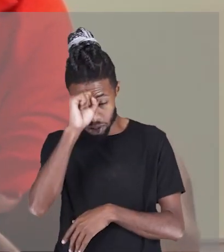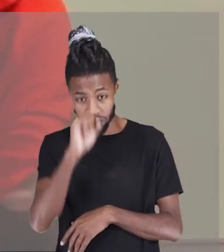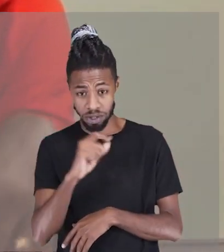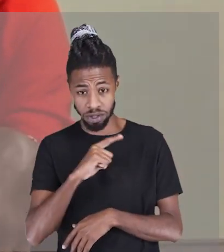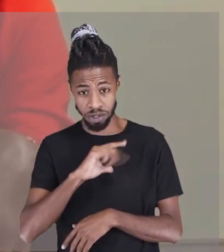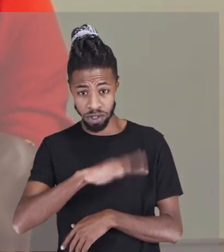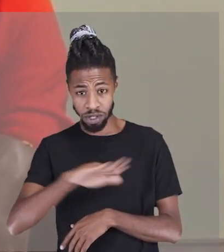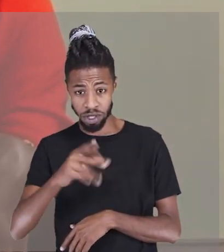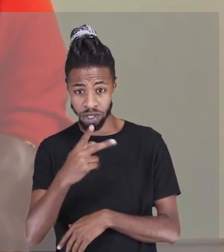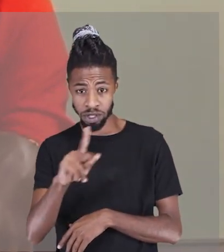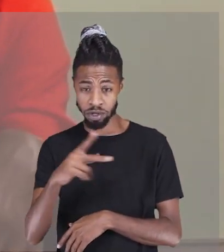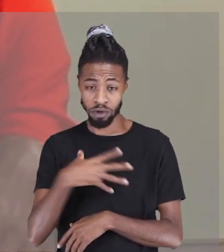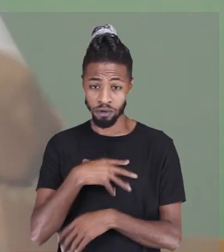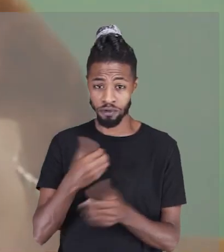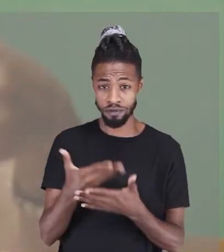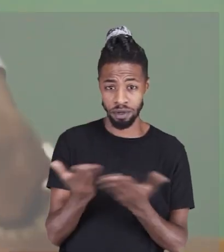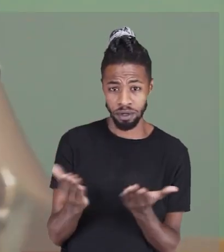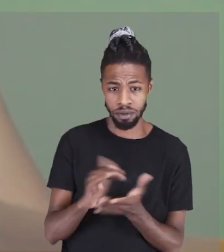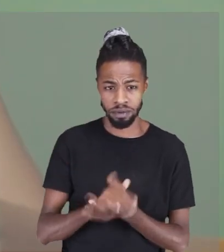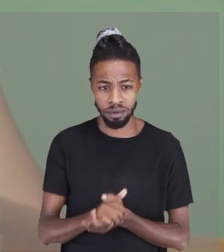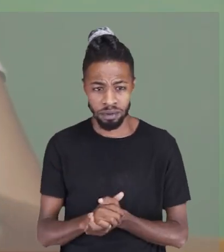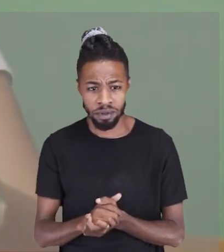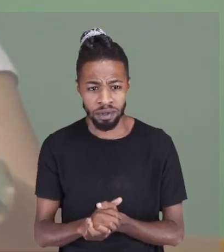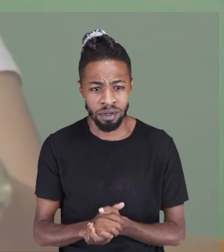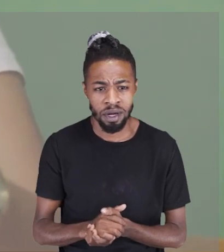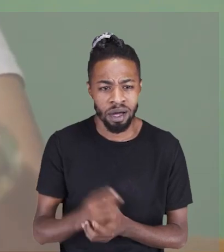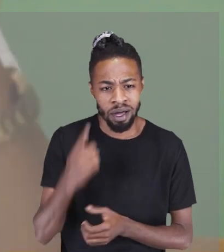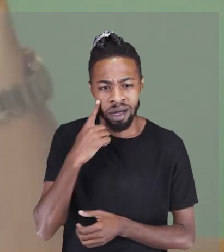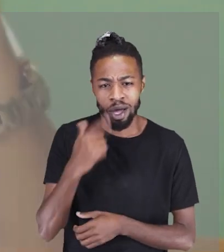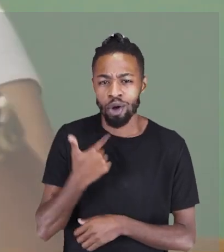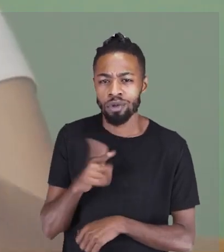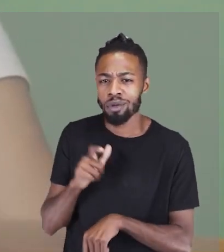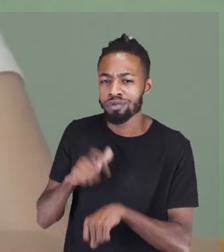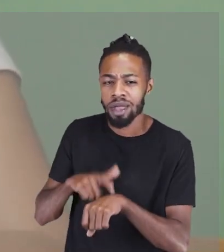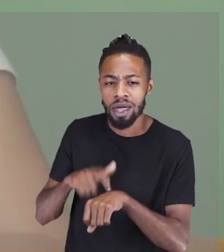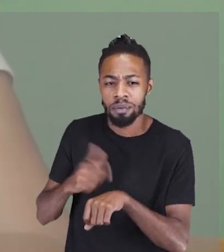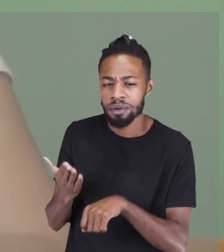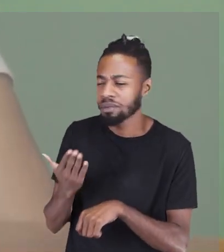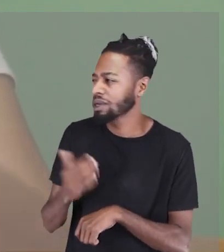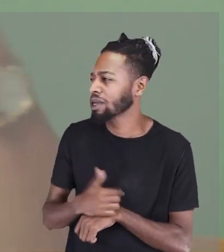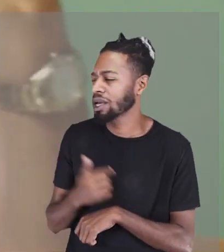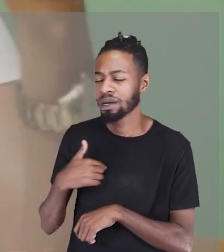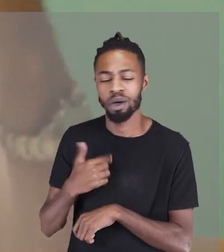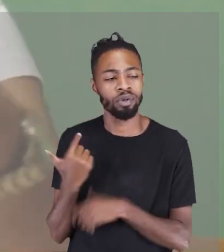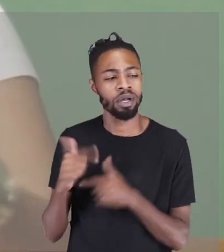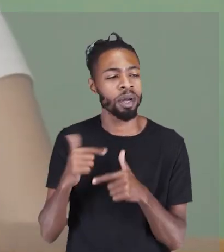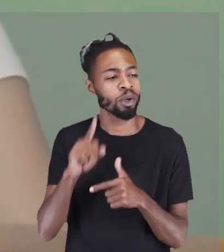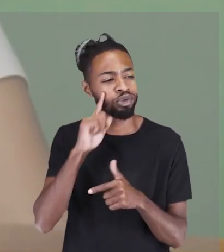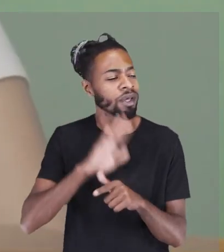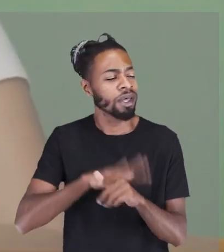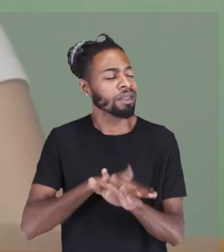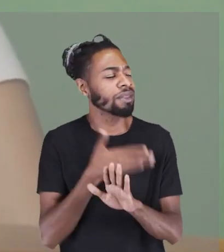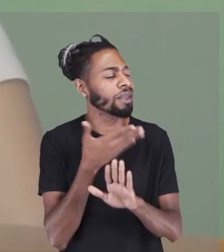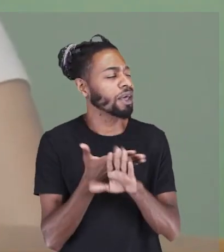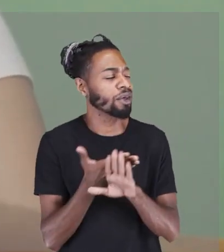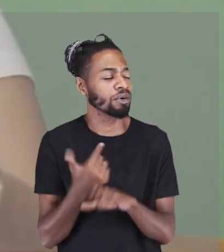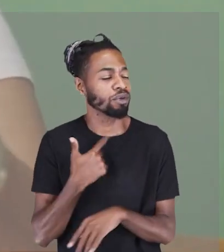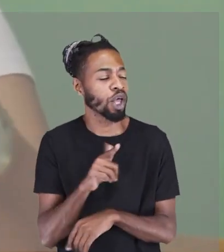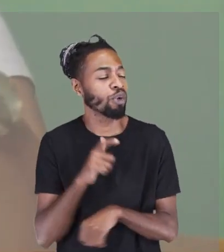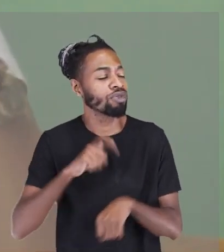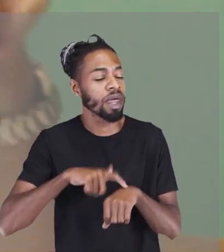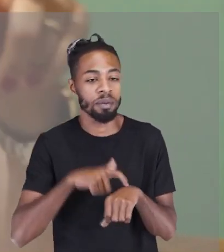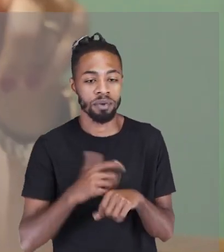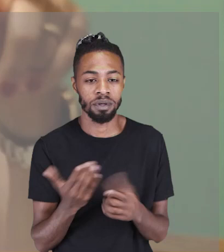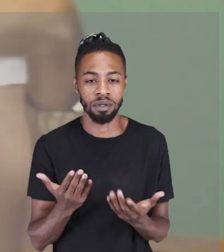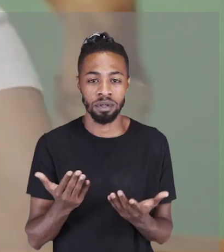das suas crianças e adolescentes. Você está olhando o grupo, mãe? Eu não tenho tempo para isso. Você acha que eu trabalho o dia inteiro? E as